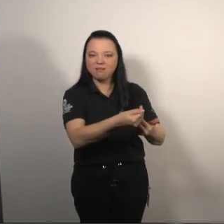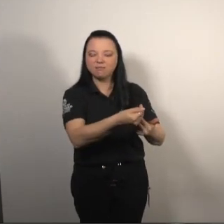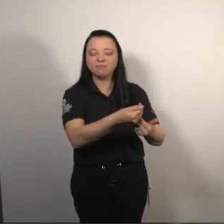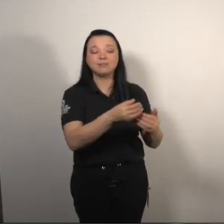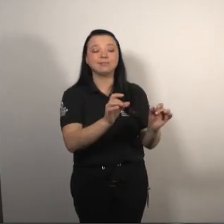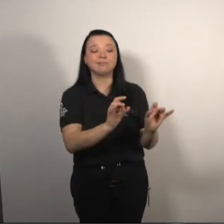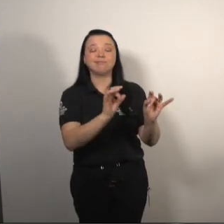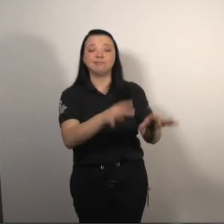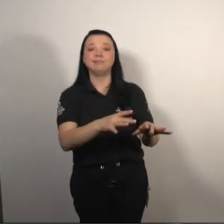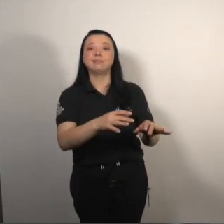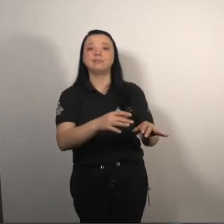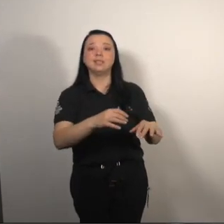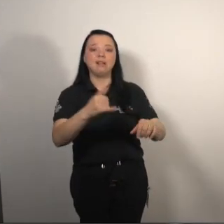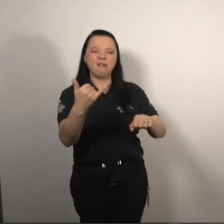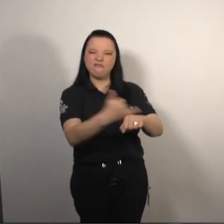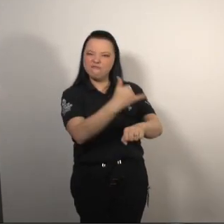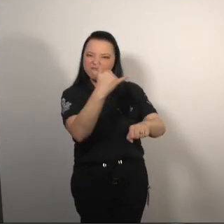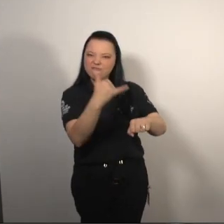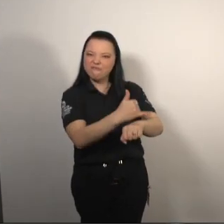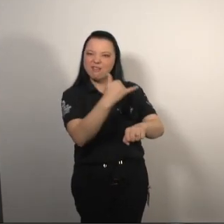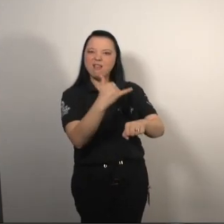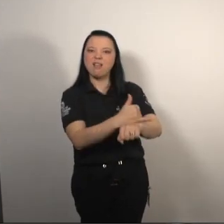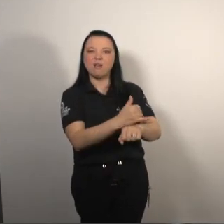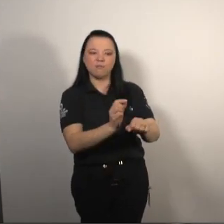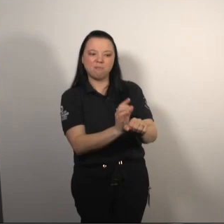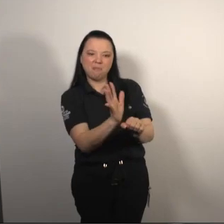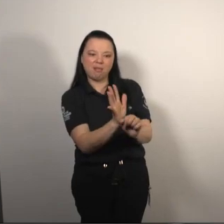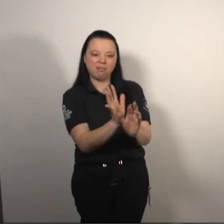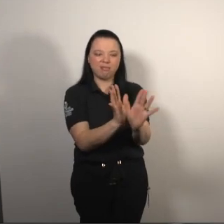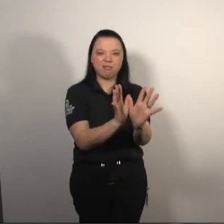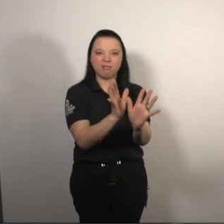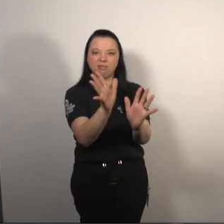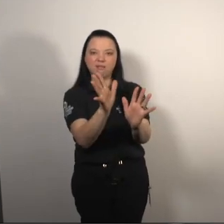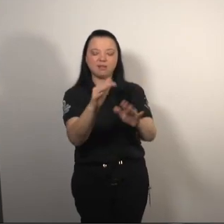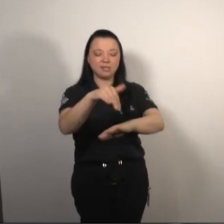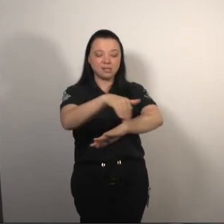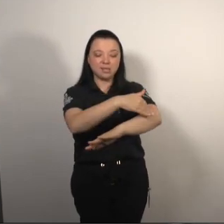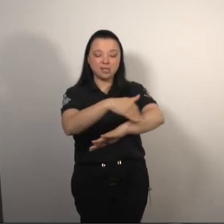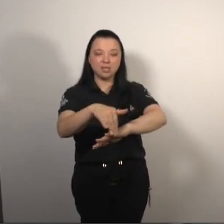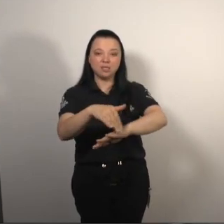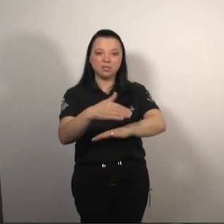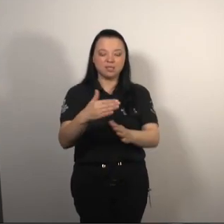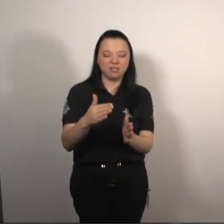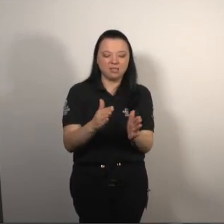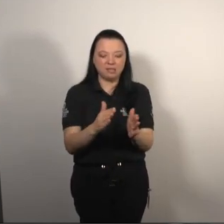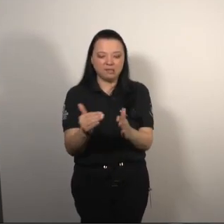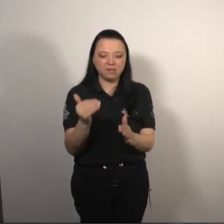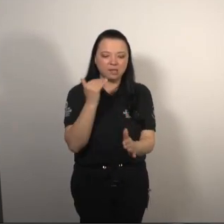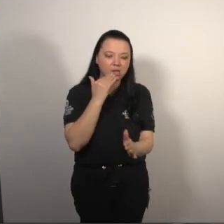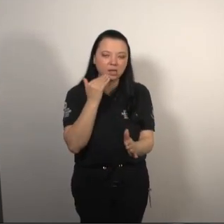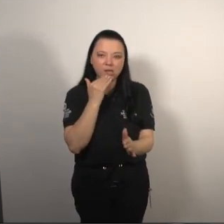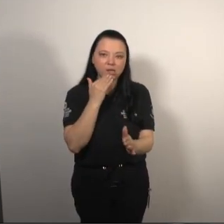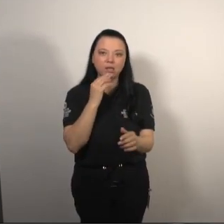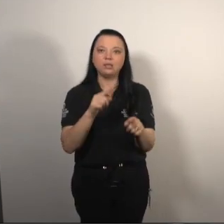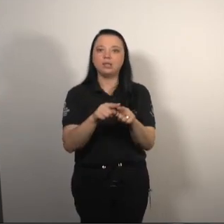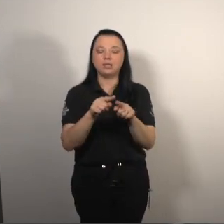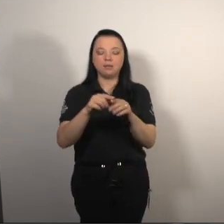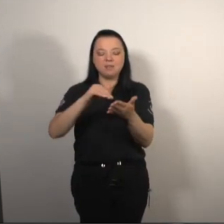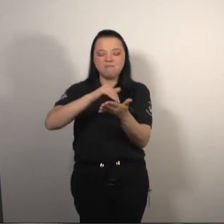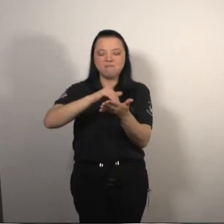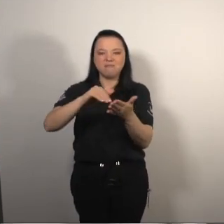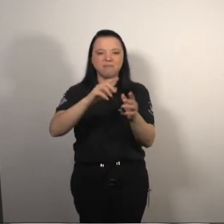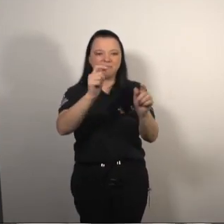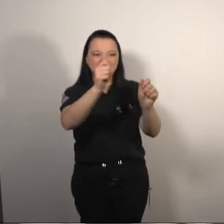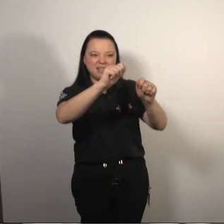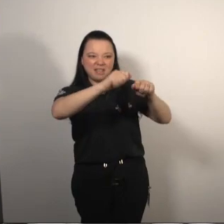pontas de aço e manchas de umidade, calçada irregular, guarda-corpo irregular, fissuras em